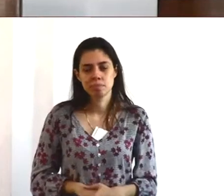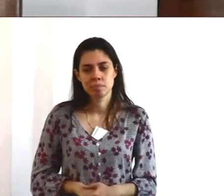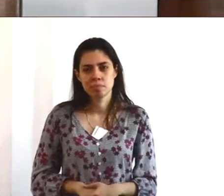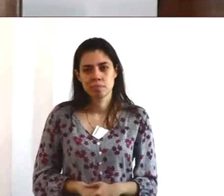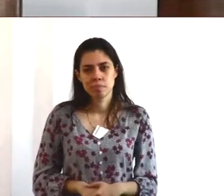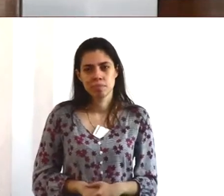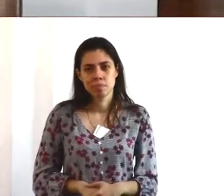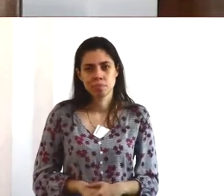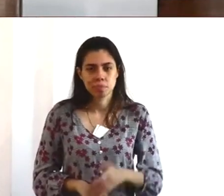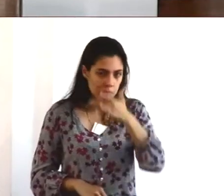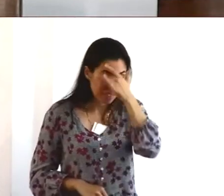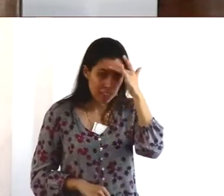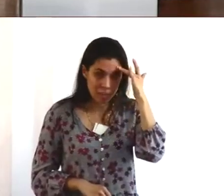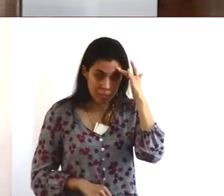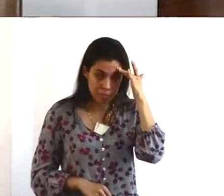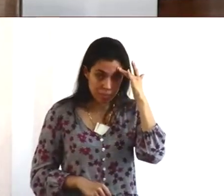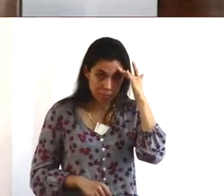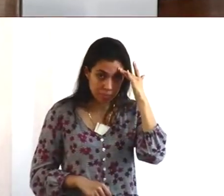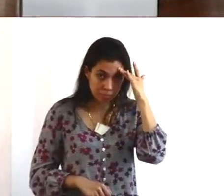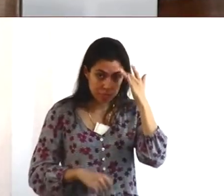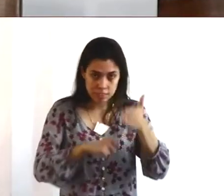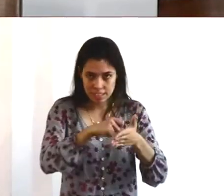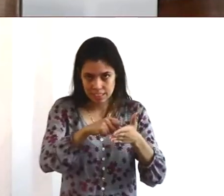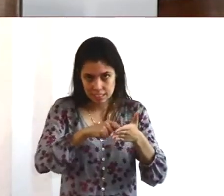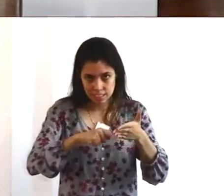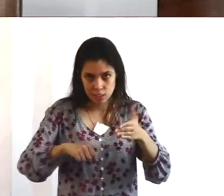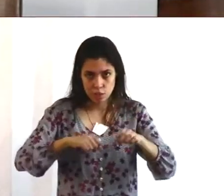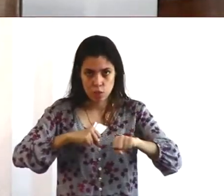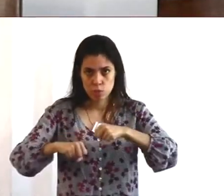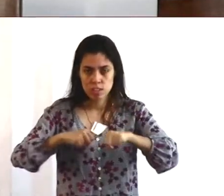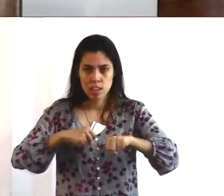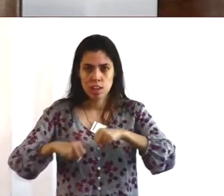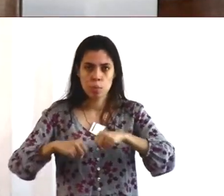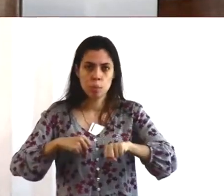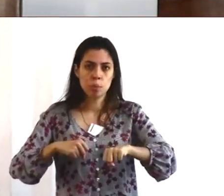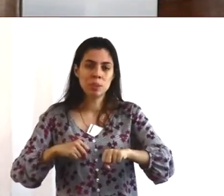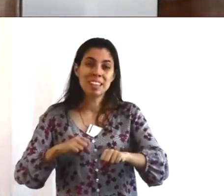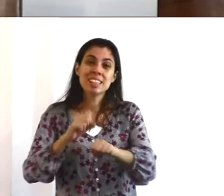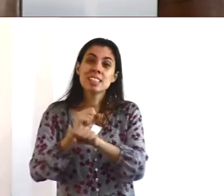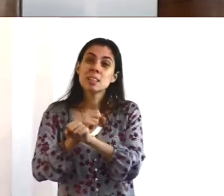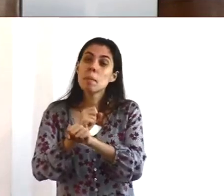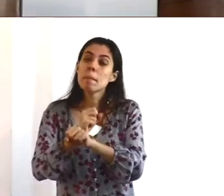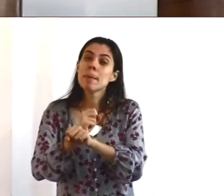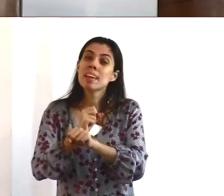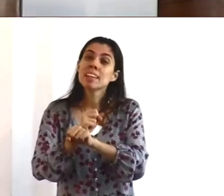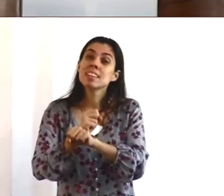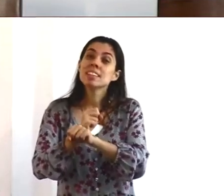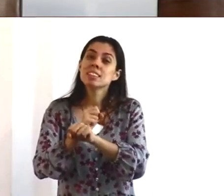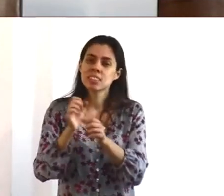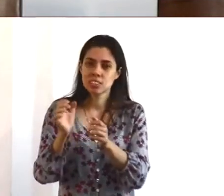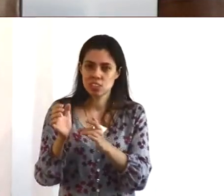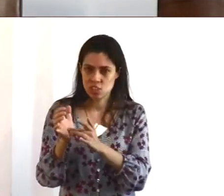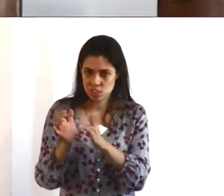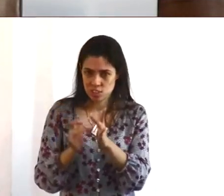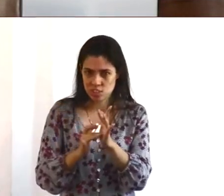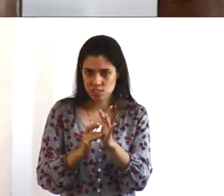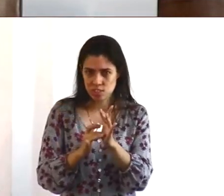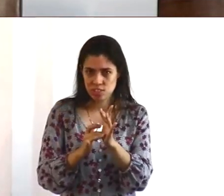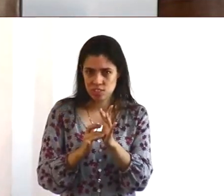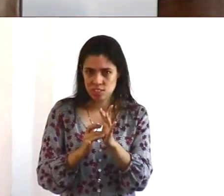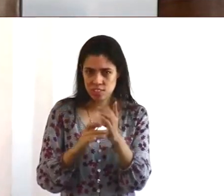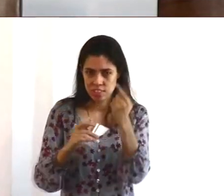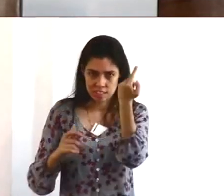nossa. Ele estava esperando a vinda do Messias. Nós sabemos que o Messias já veio, e além do mais, o Messias